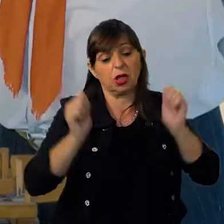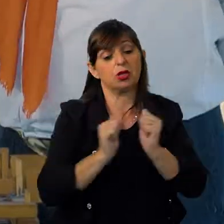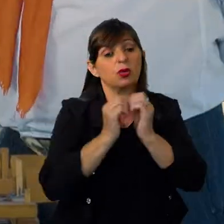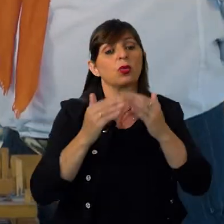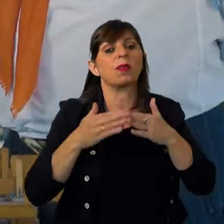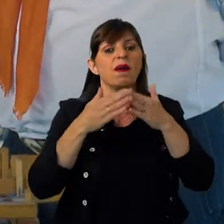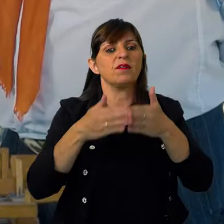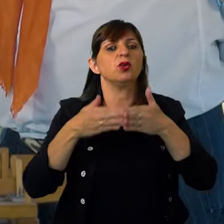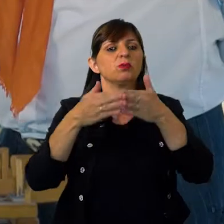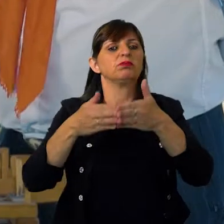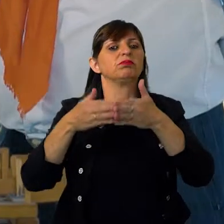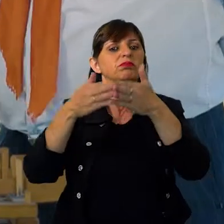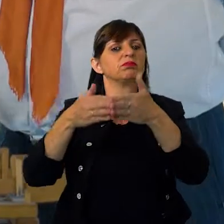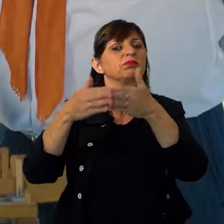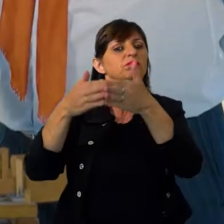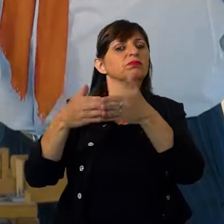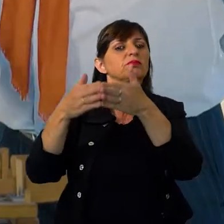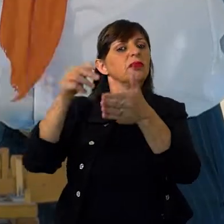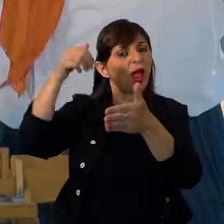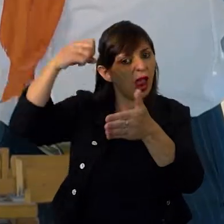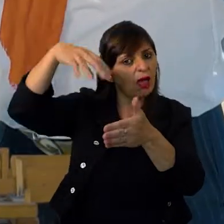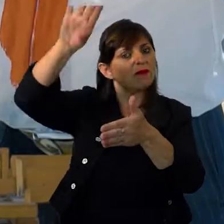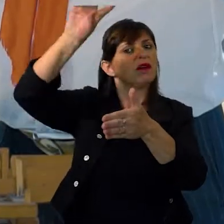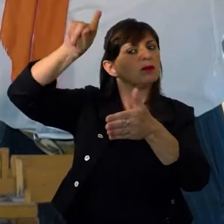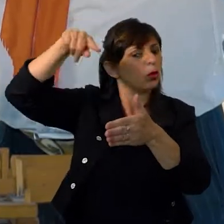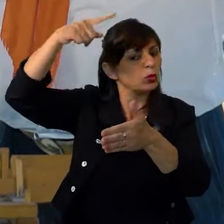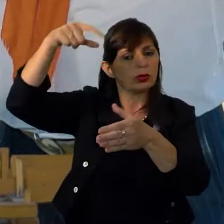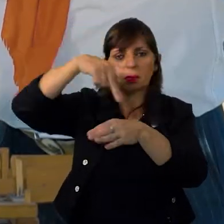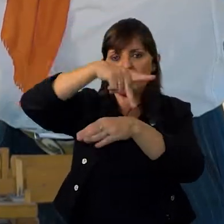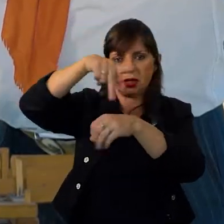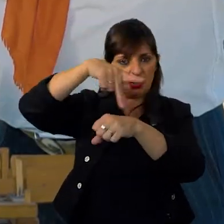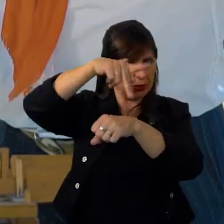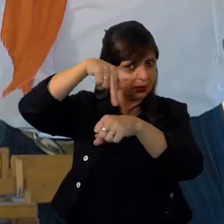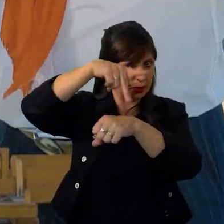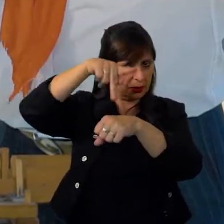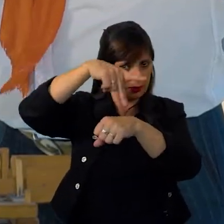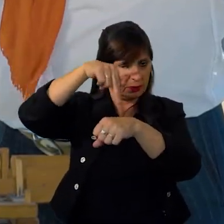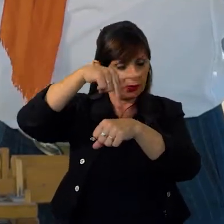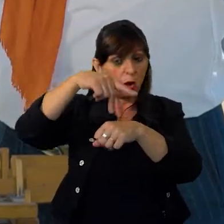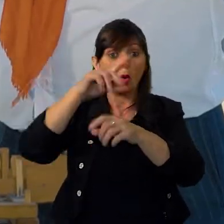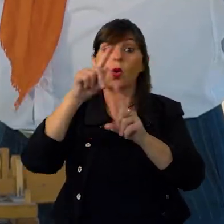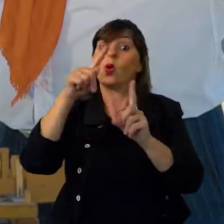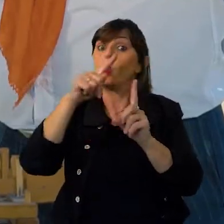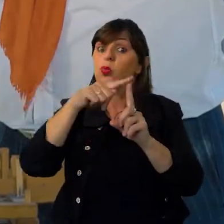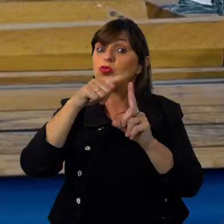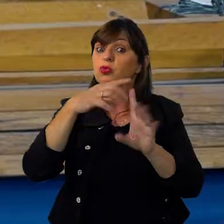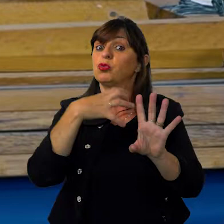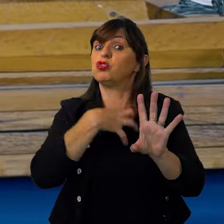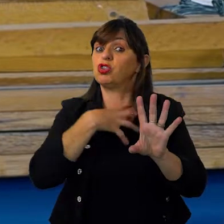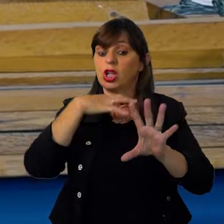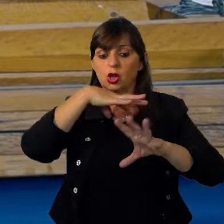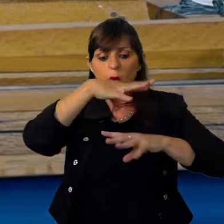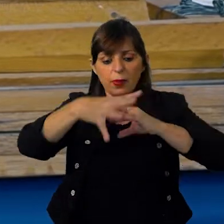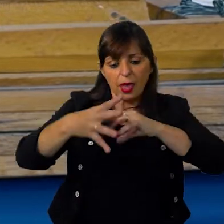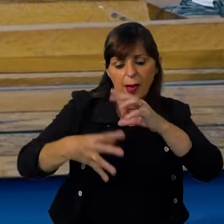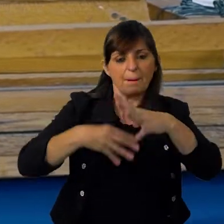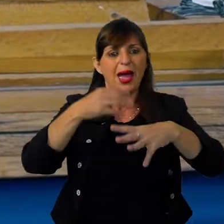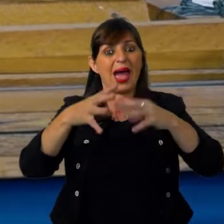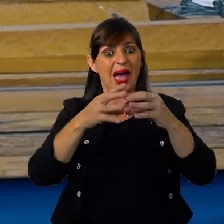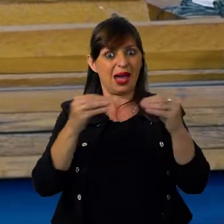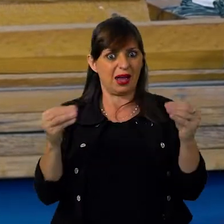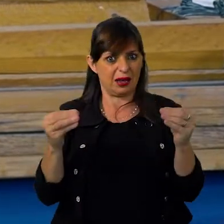navios para exportação portanto amarração da Balsa nada mais era do que a forma para facilitar